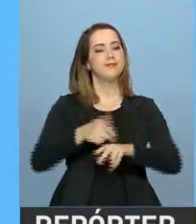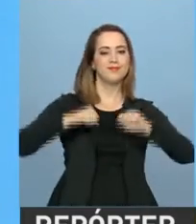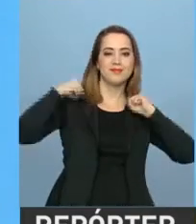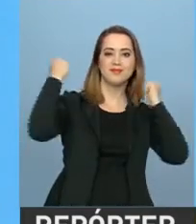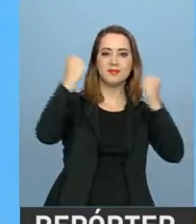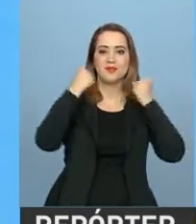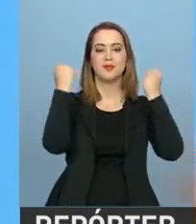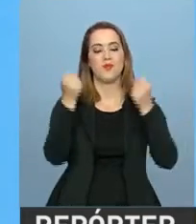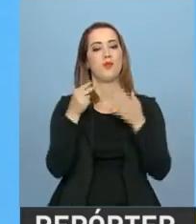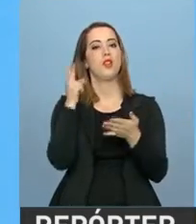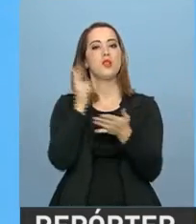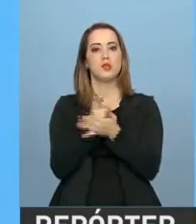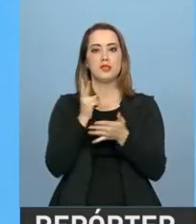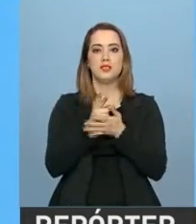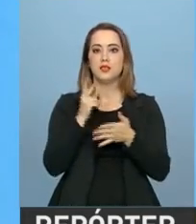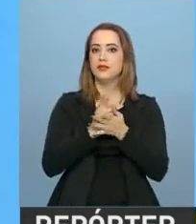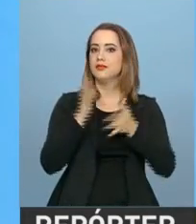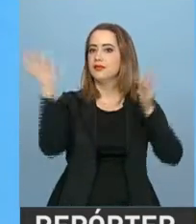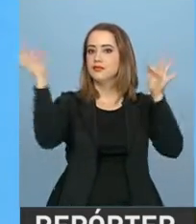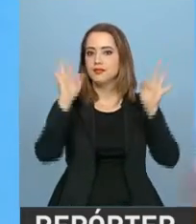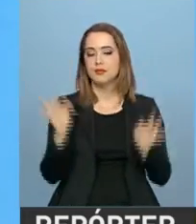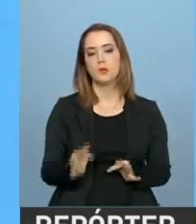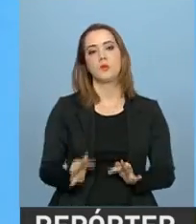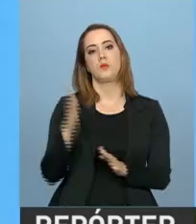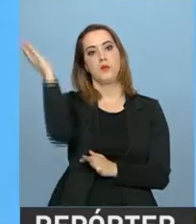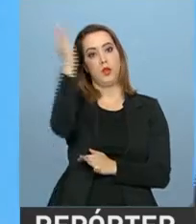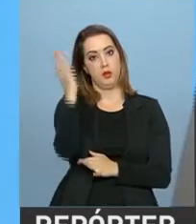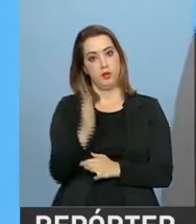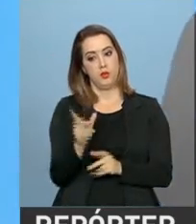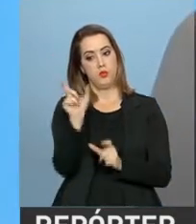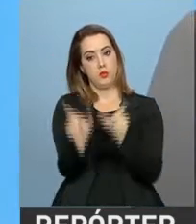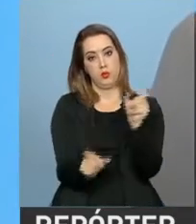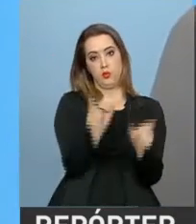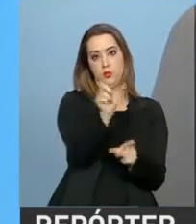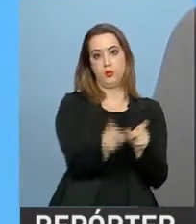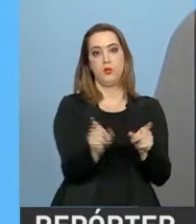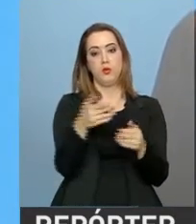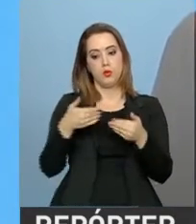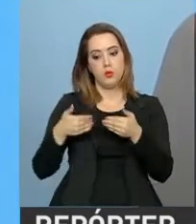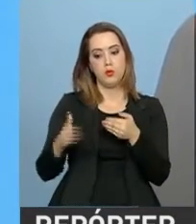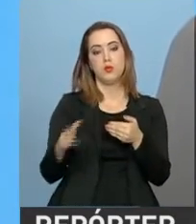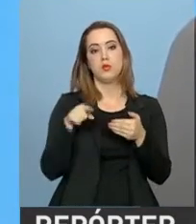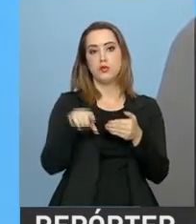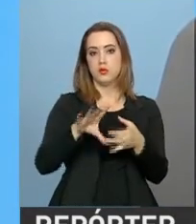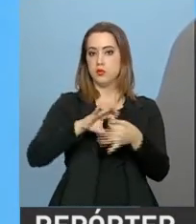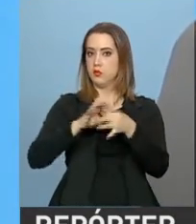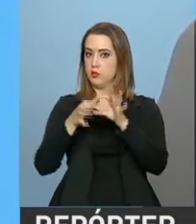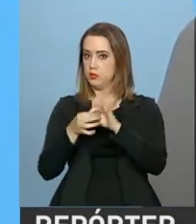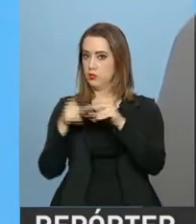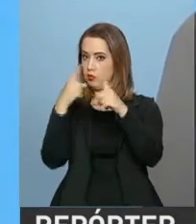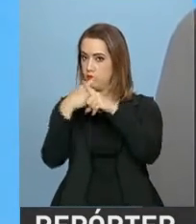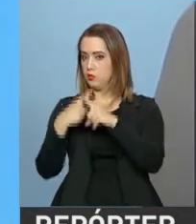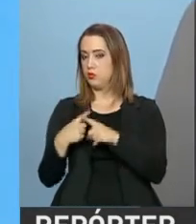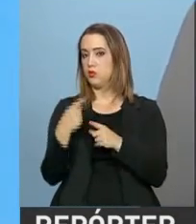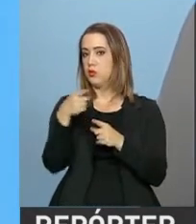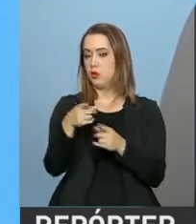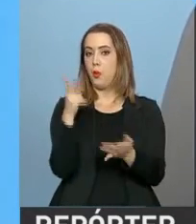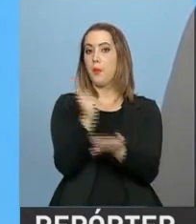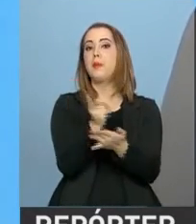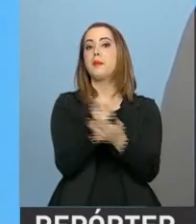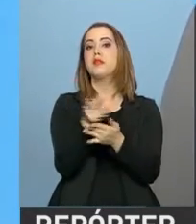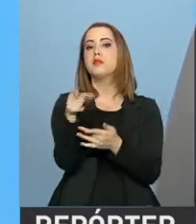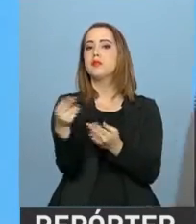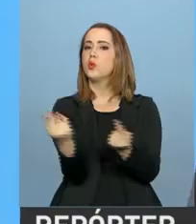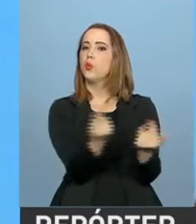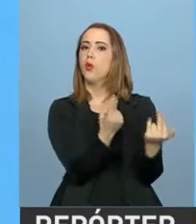no mesmo entusiasmo que os brasileiros demonstraram a abertura e durante os jogos olímpicos que este mesmo entusiasmo